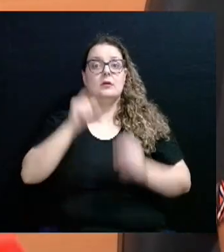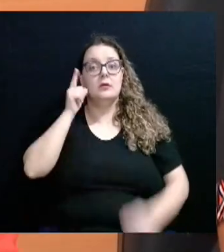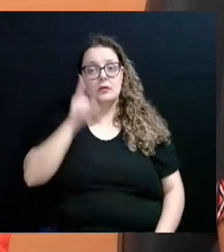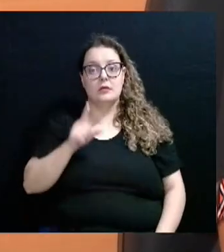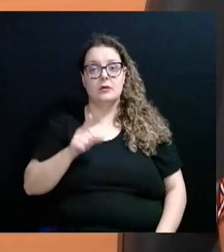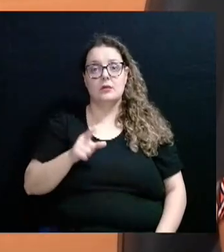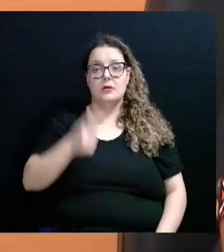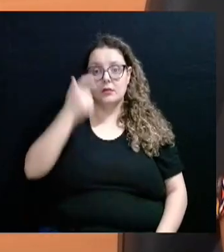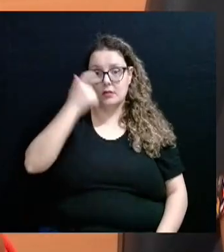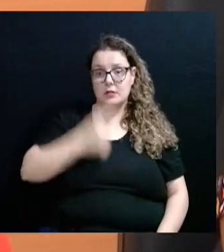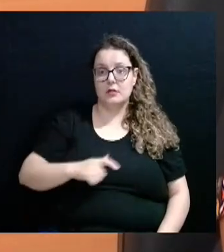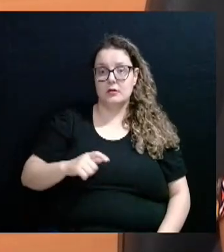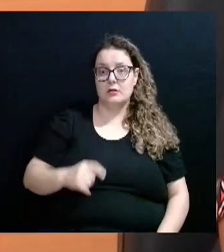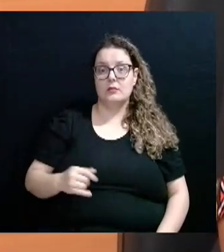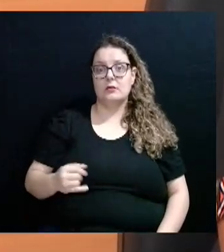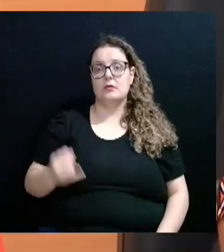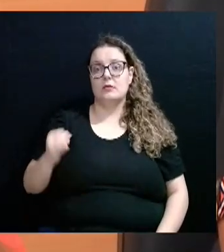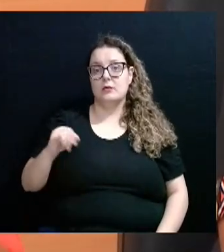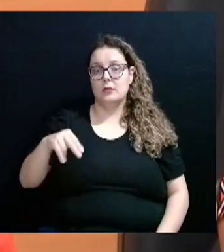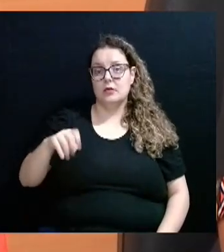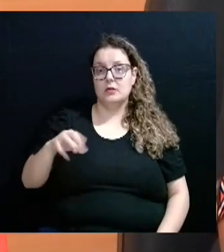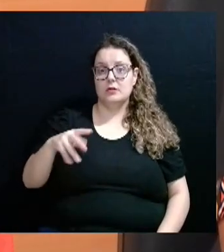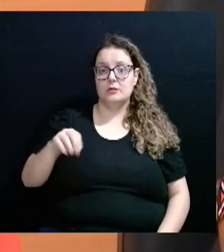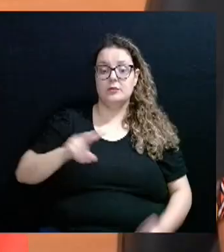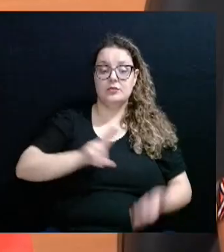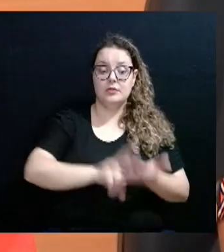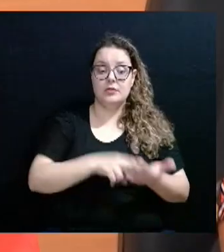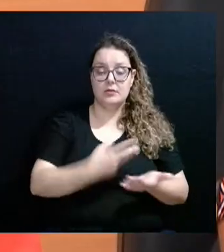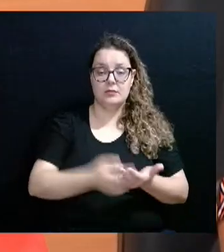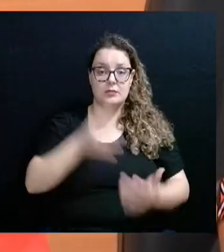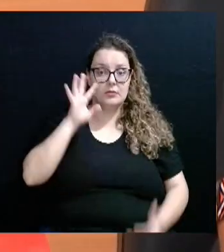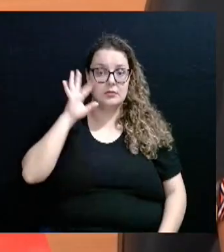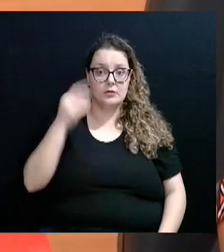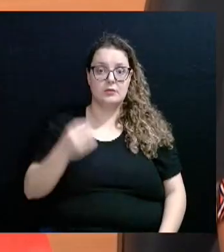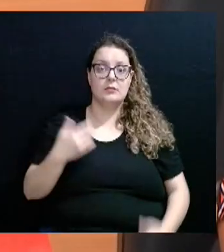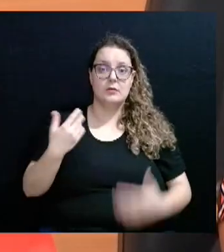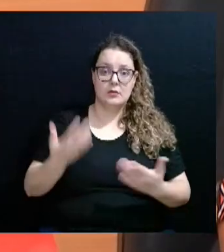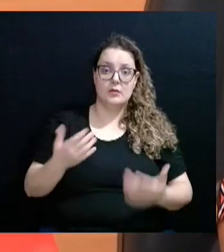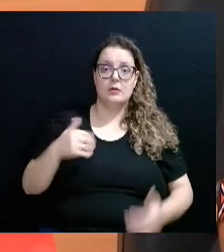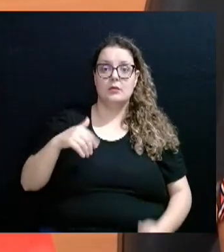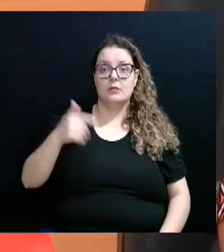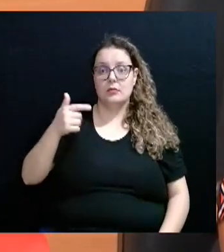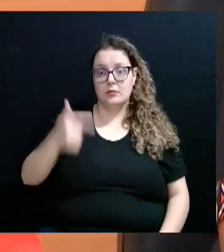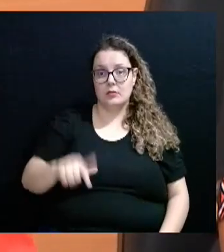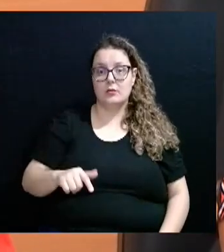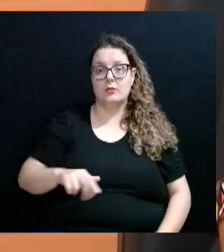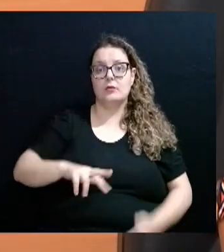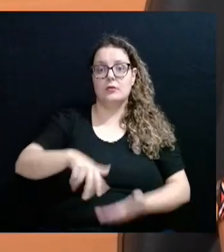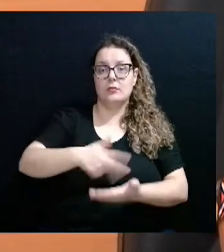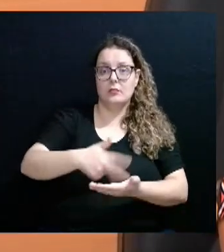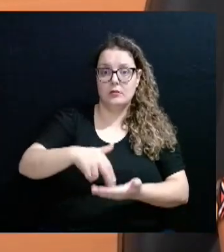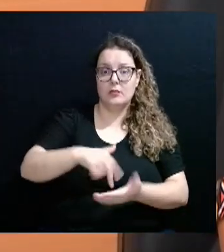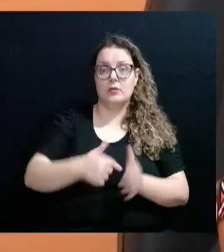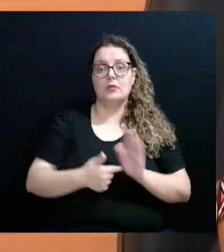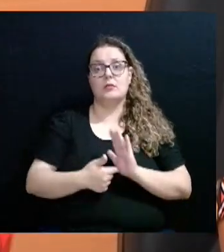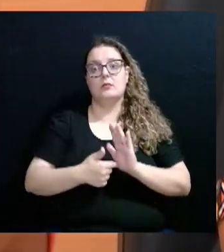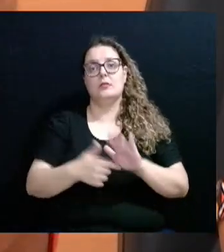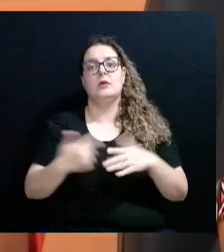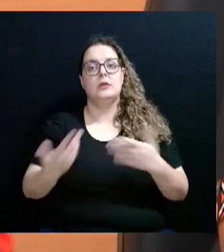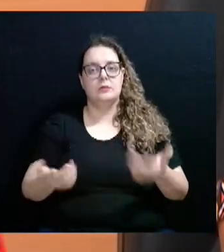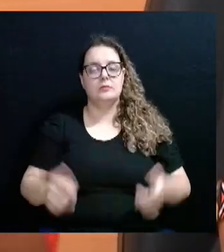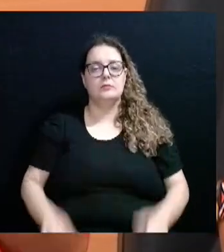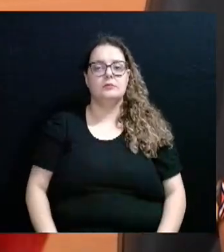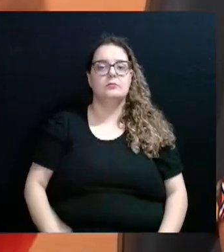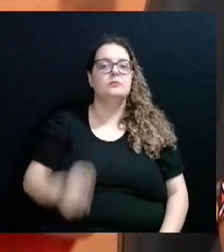essa tradução de conhecimento foi, uma vez mais, o hip-hop se mostrando, então, assim, não só